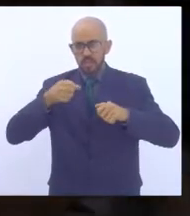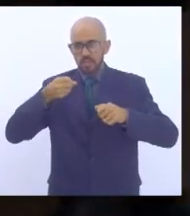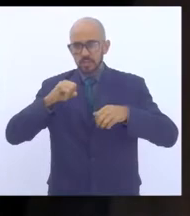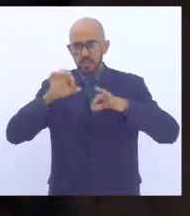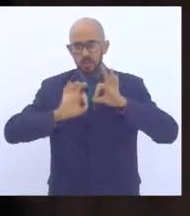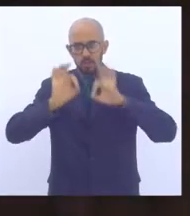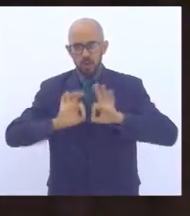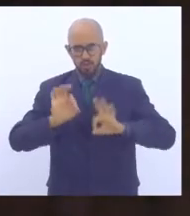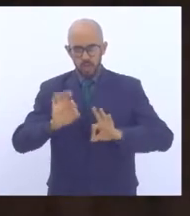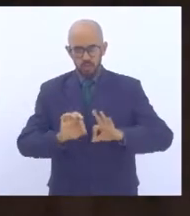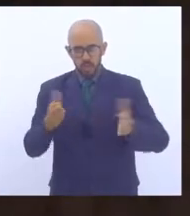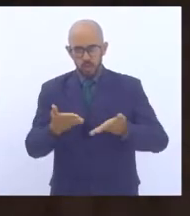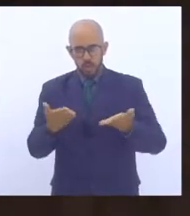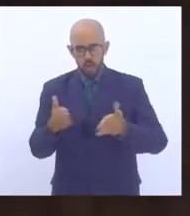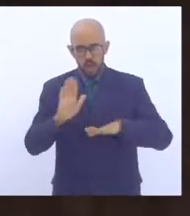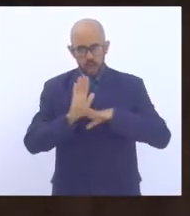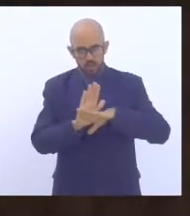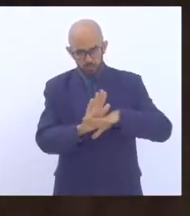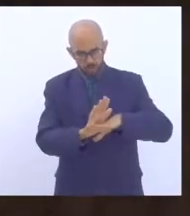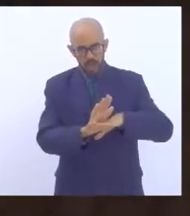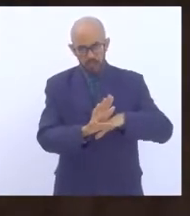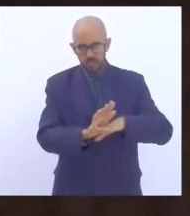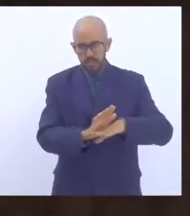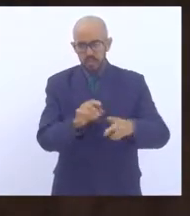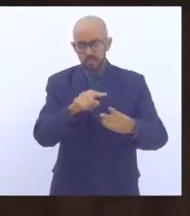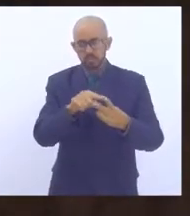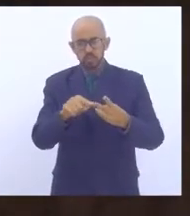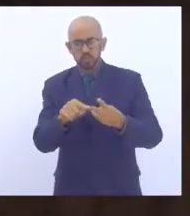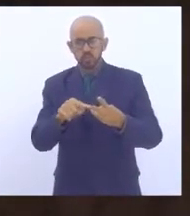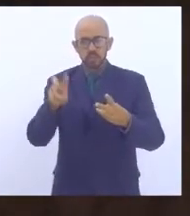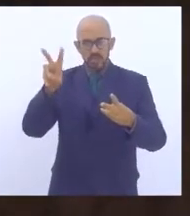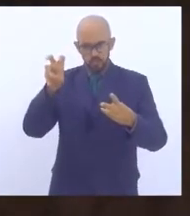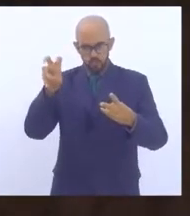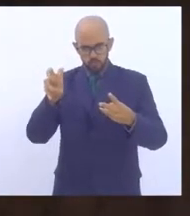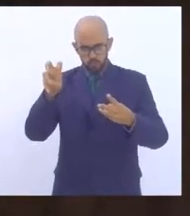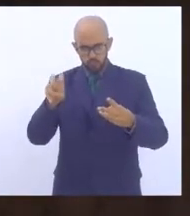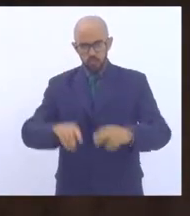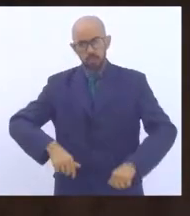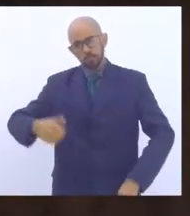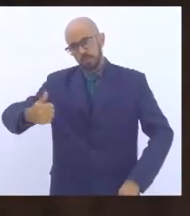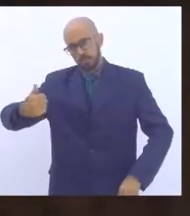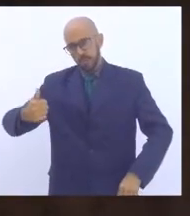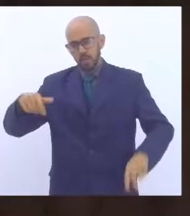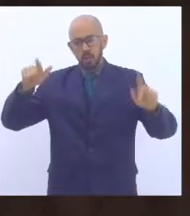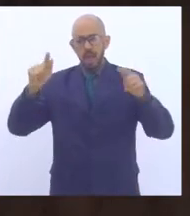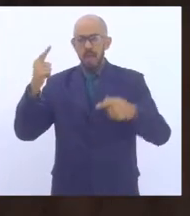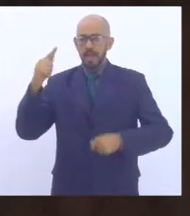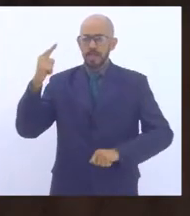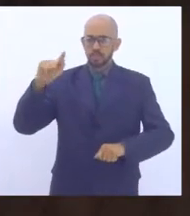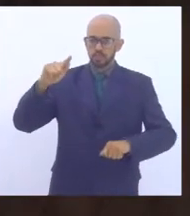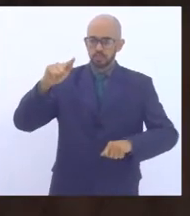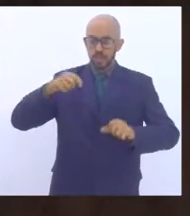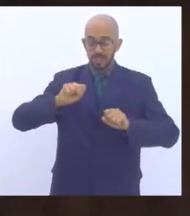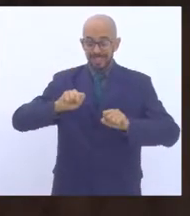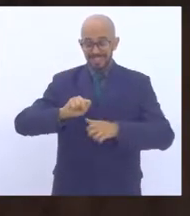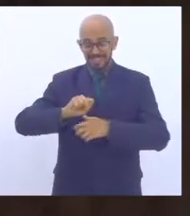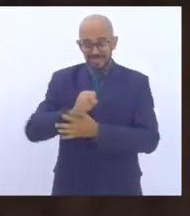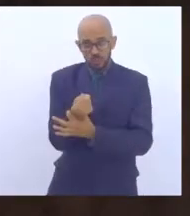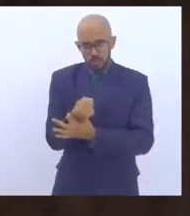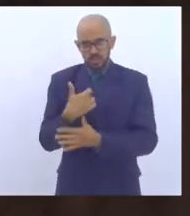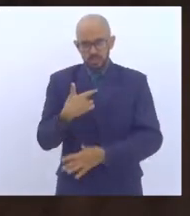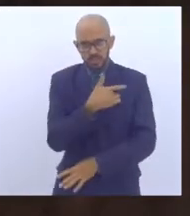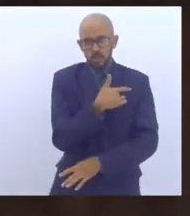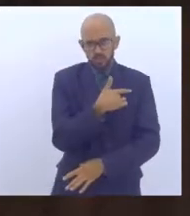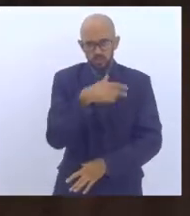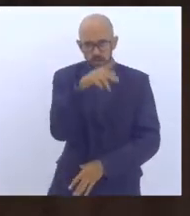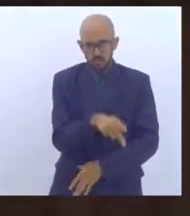se ele de fato ajudava nesses dois sentidos por um lado a garantia da segurança sanitária que esse produto precisam ter para